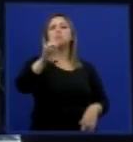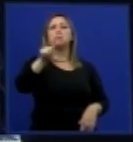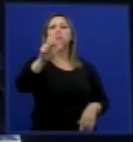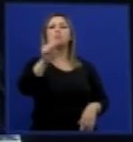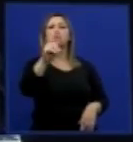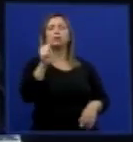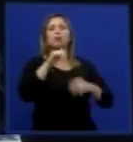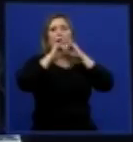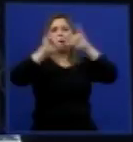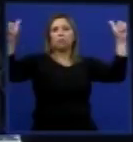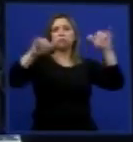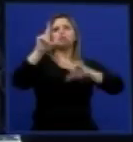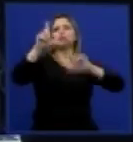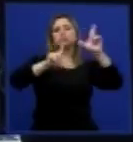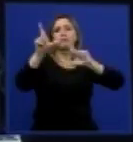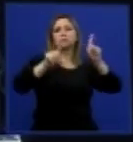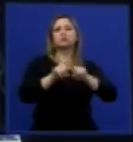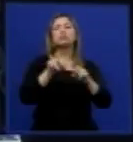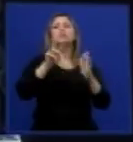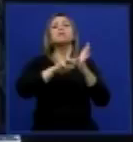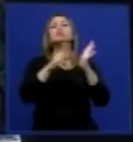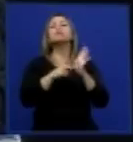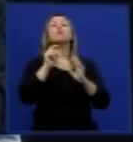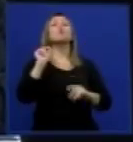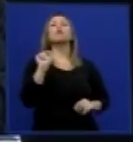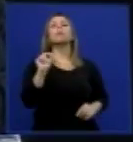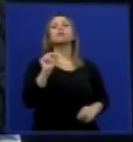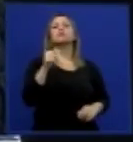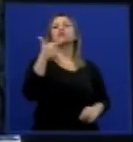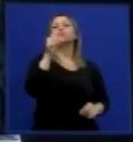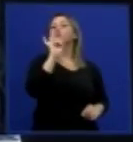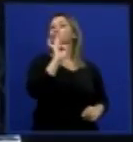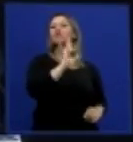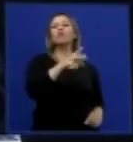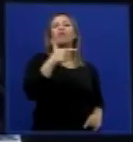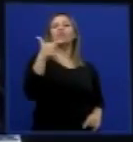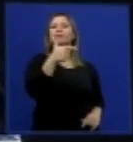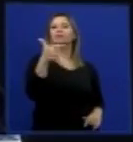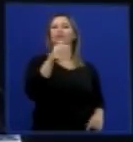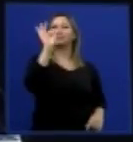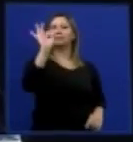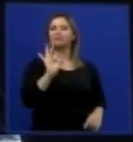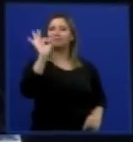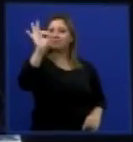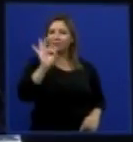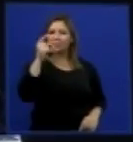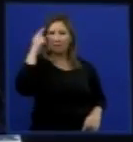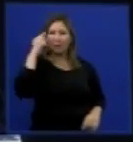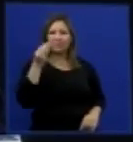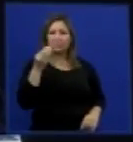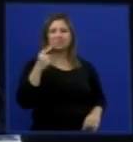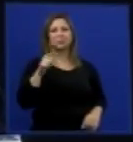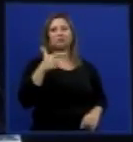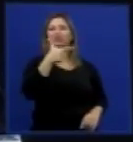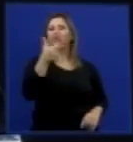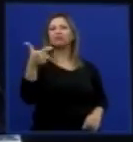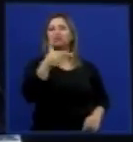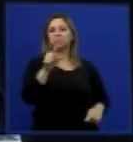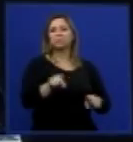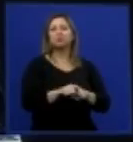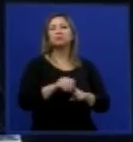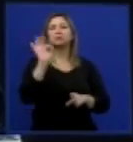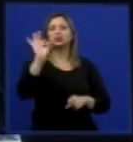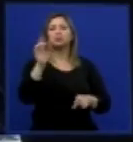a mídia Nacional significa apenas 22% de sua obrigação na França A